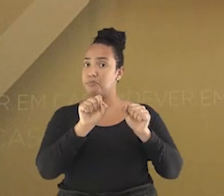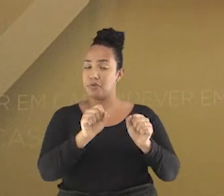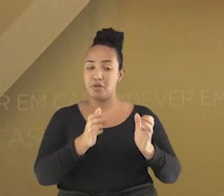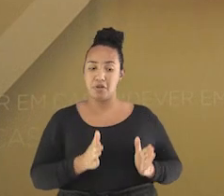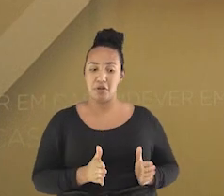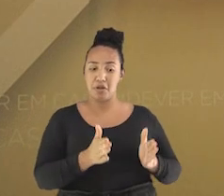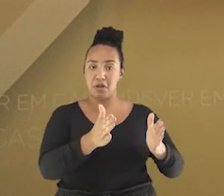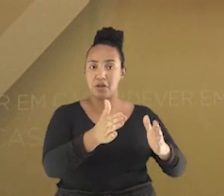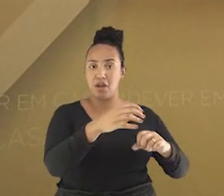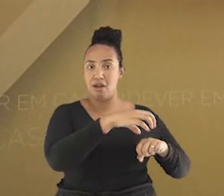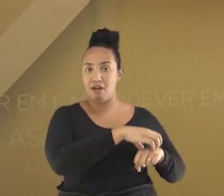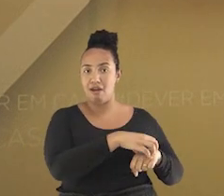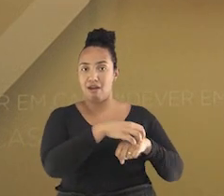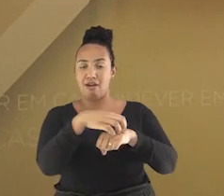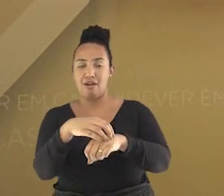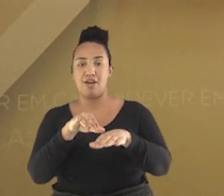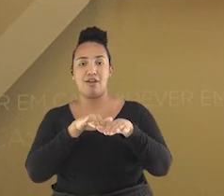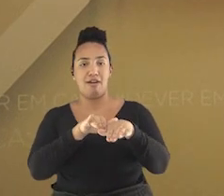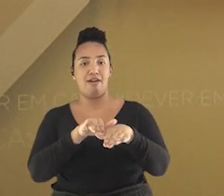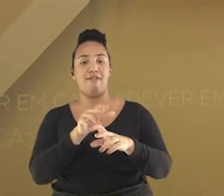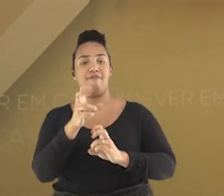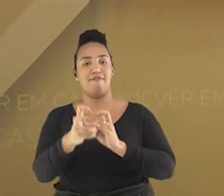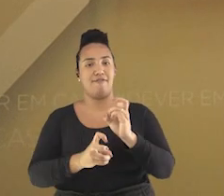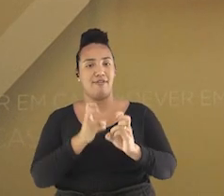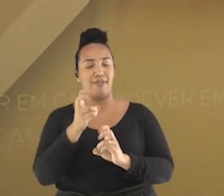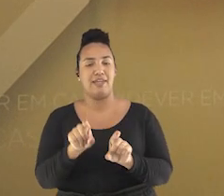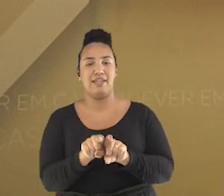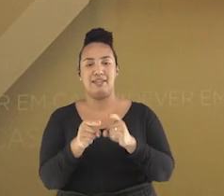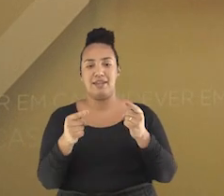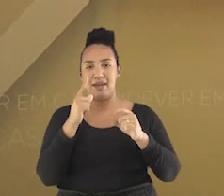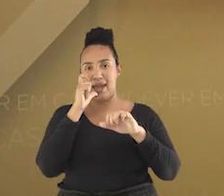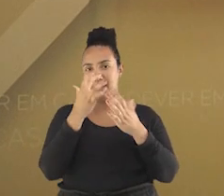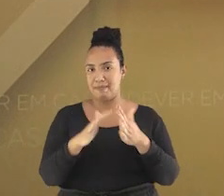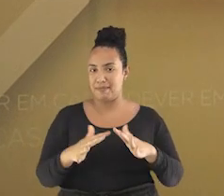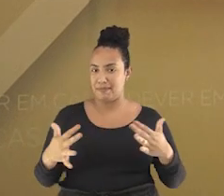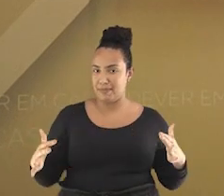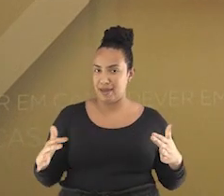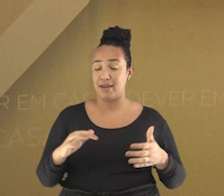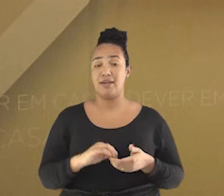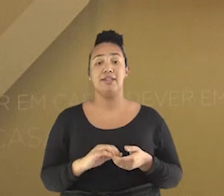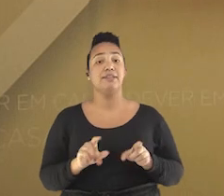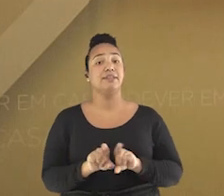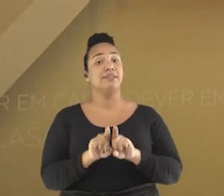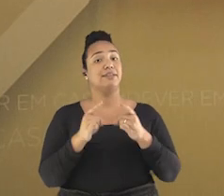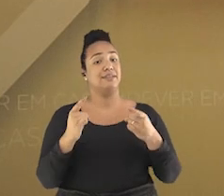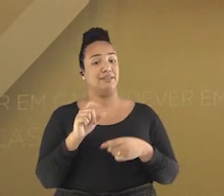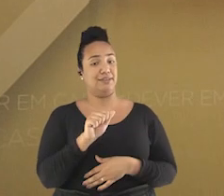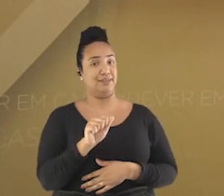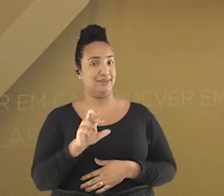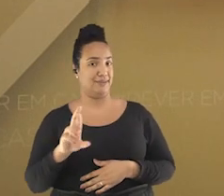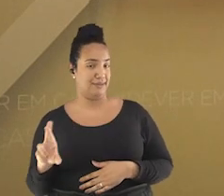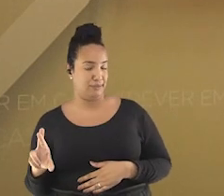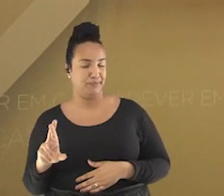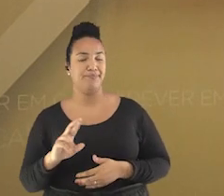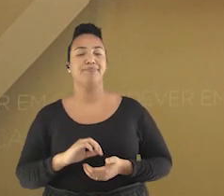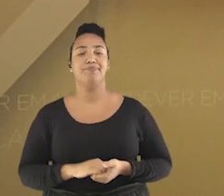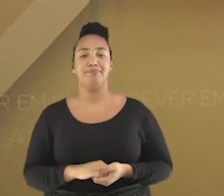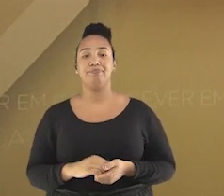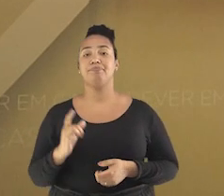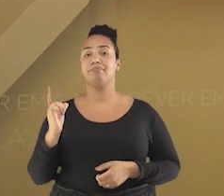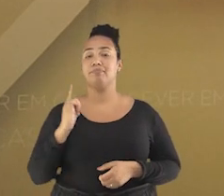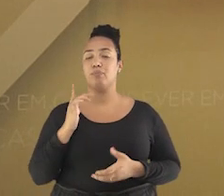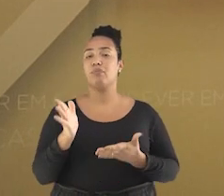estradas, rodovias, ferrovias e mares. E também o ar. Algumas populações elas